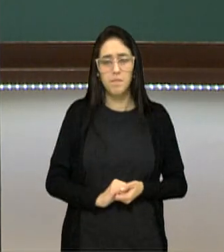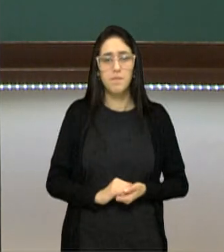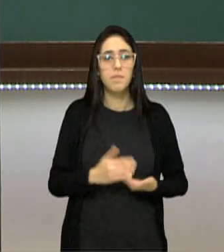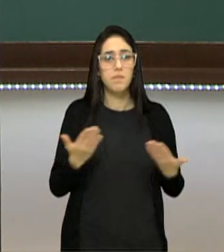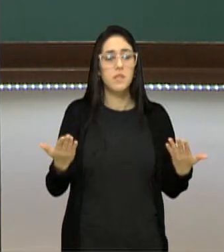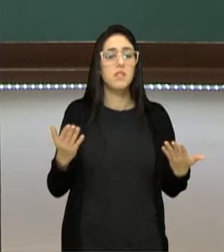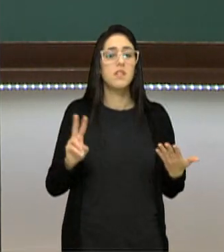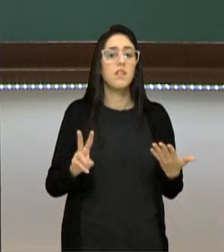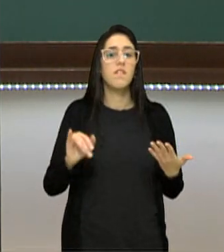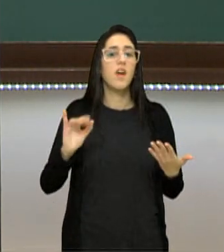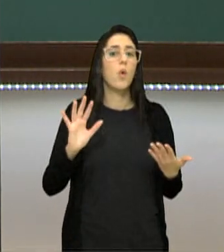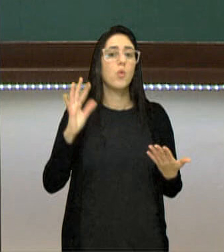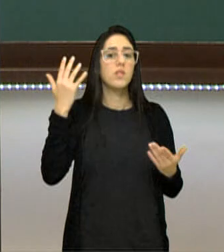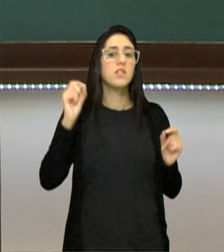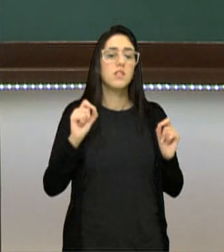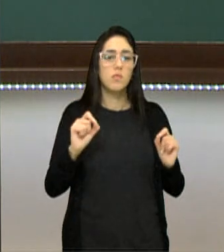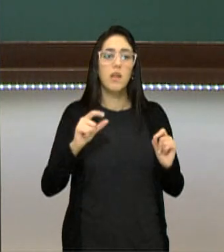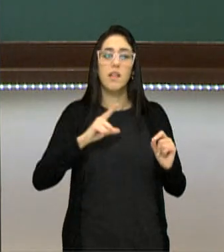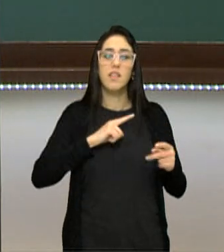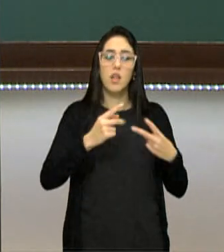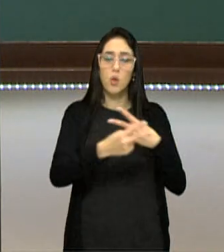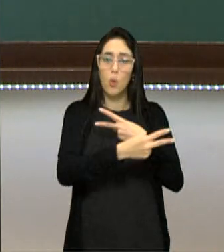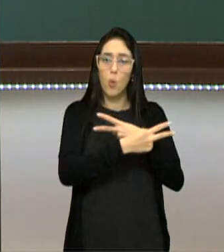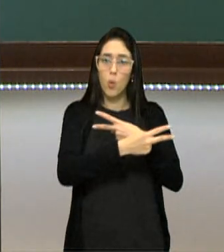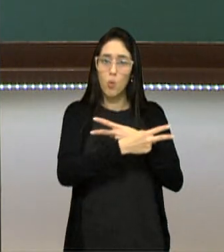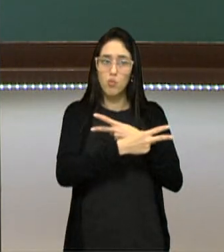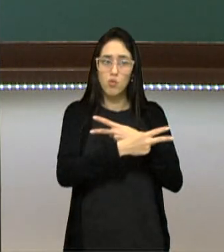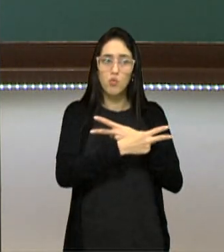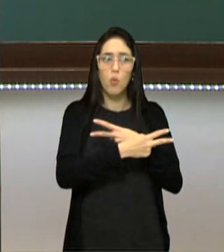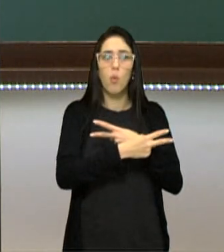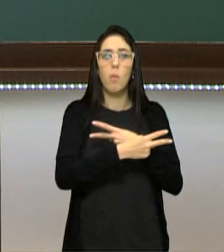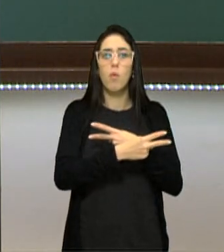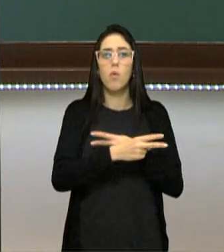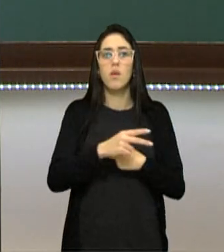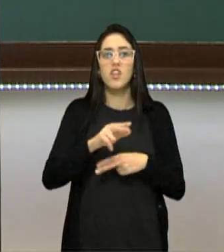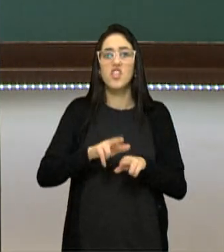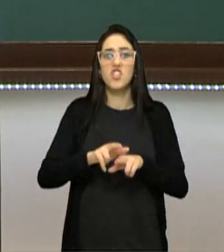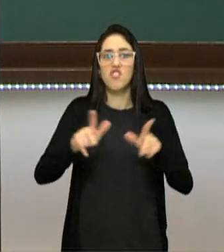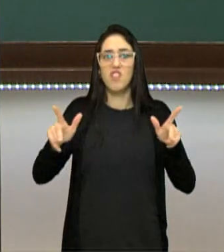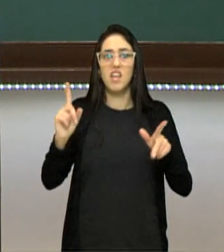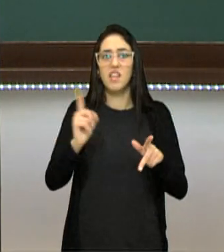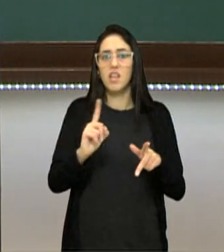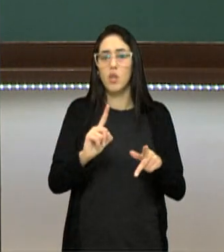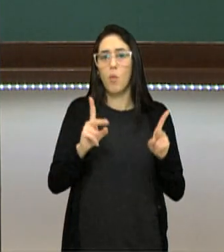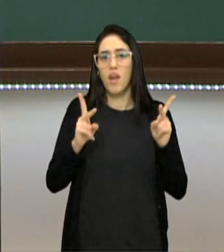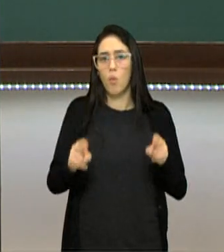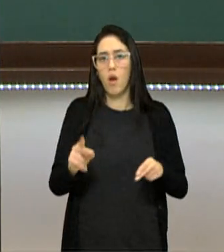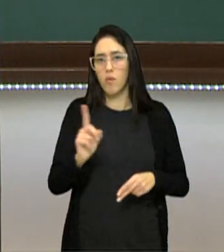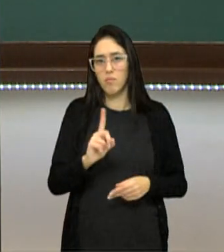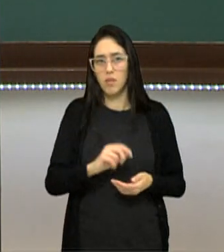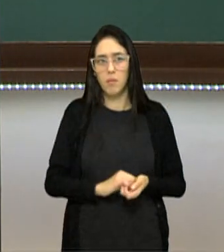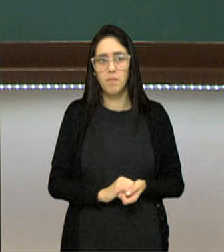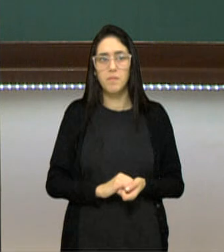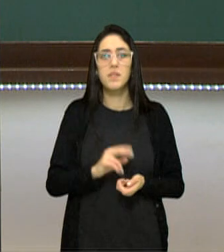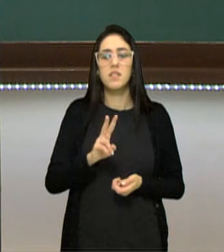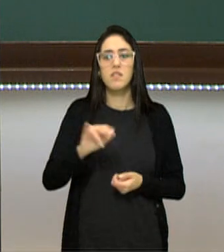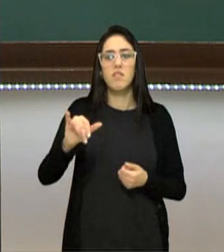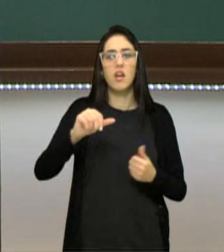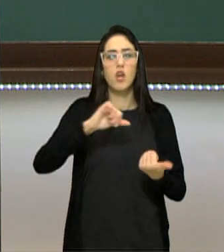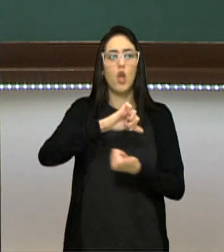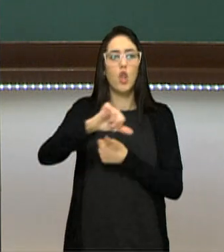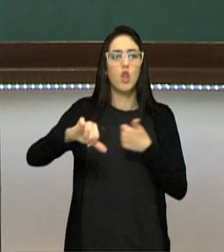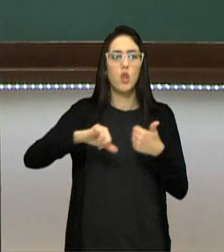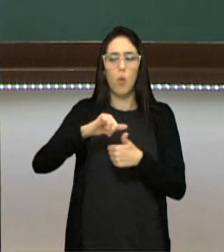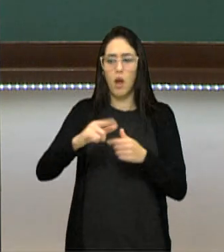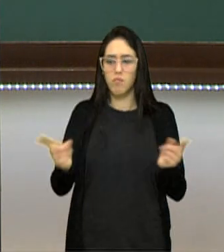vai acontecer entre cromossomos não homólogos, diferentes, não do mesmo par. E aí eles vão trocar pedaços muitas